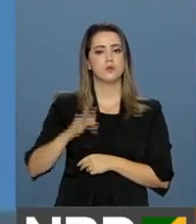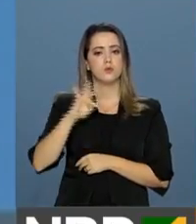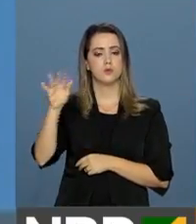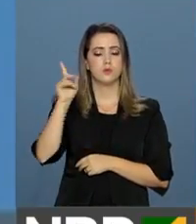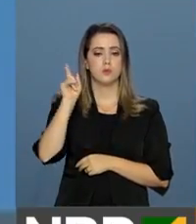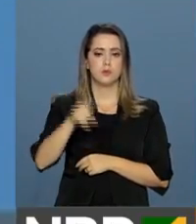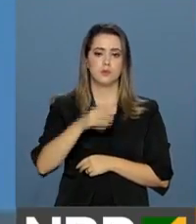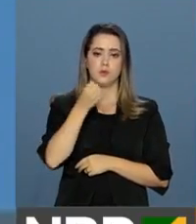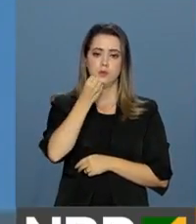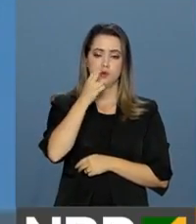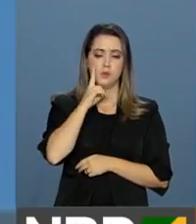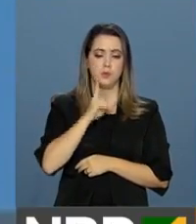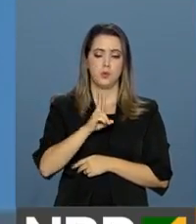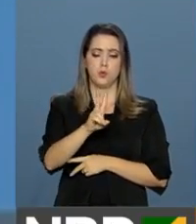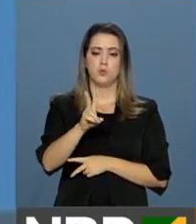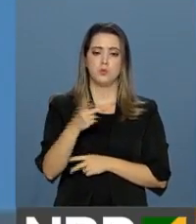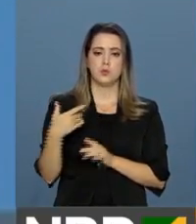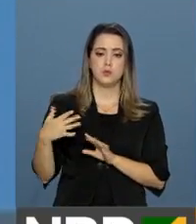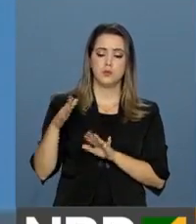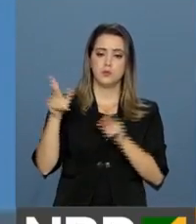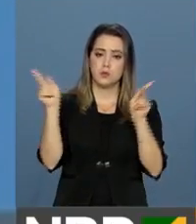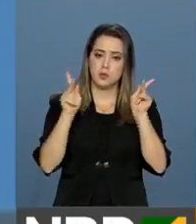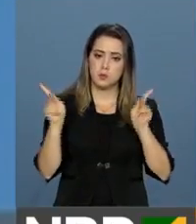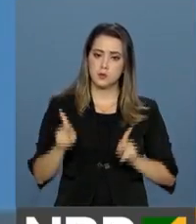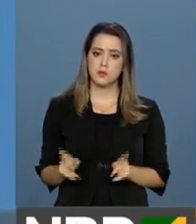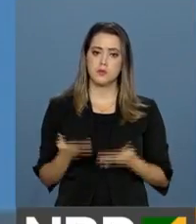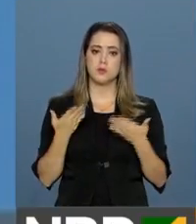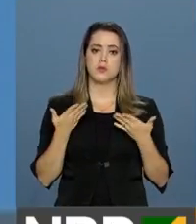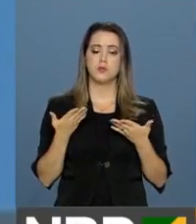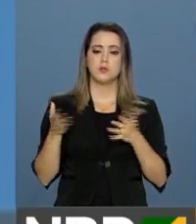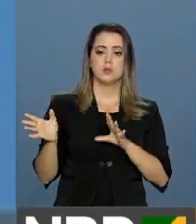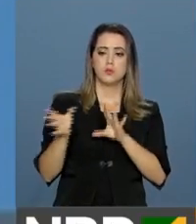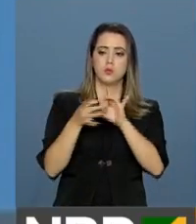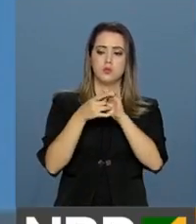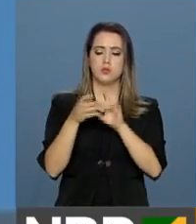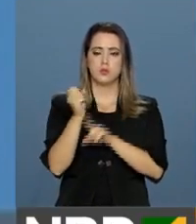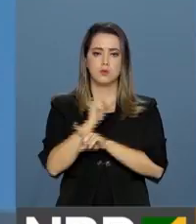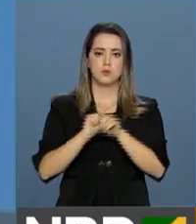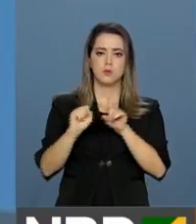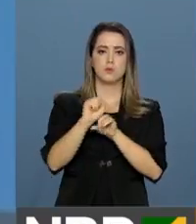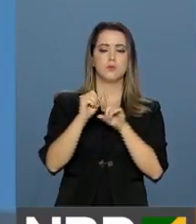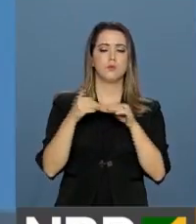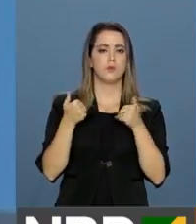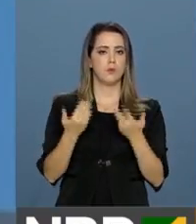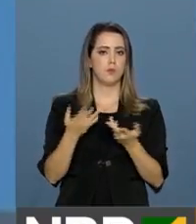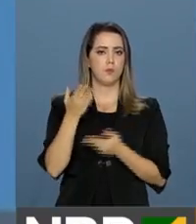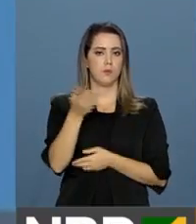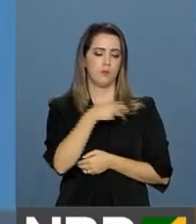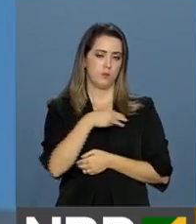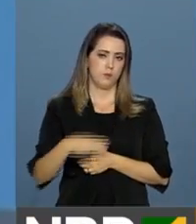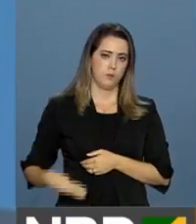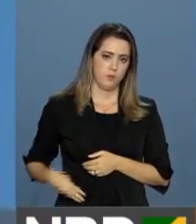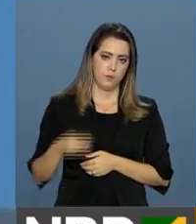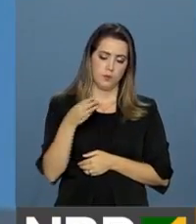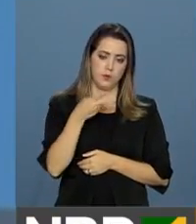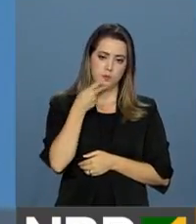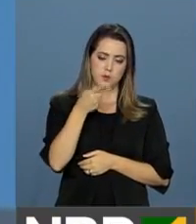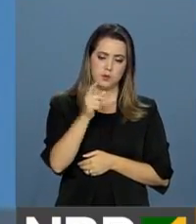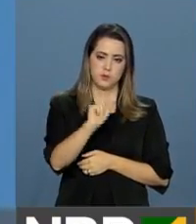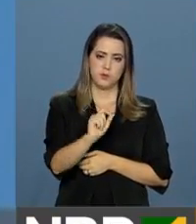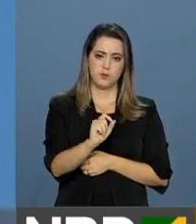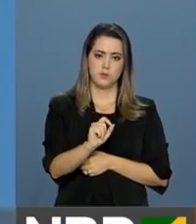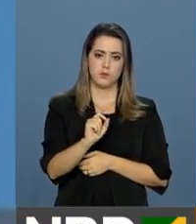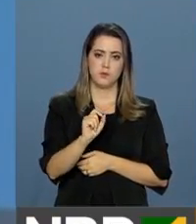funciona como uma espécie de pacificadora das relações sociais quando a grécia se menciona